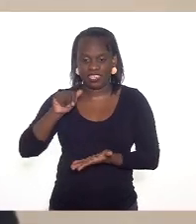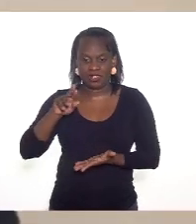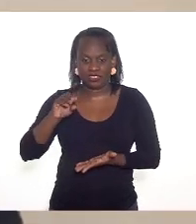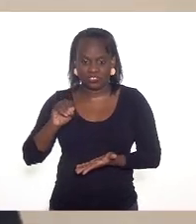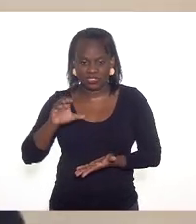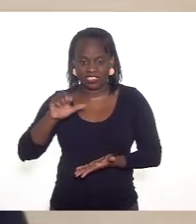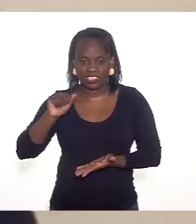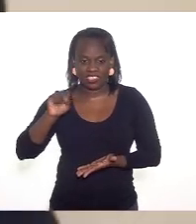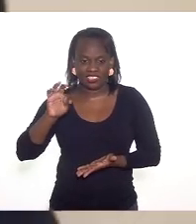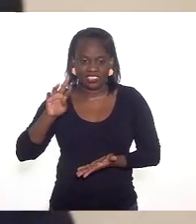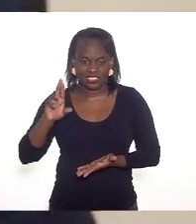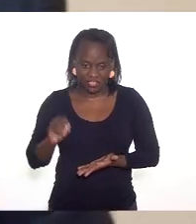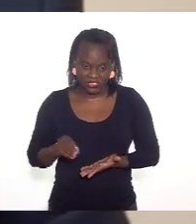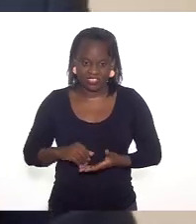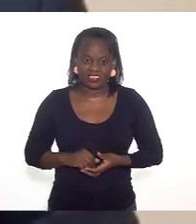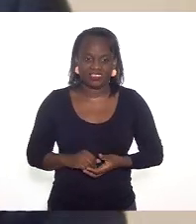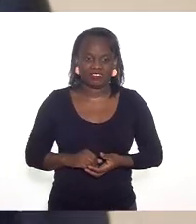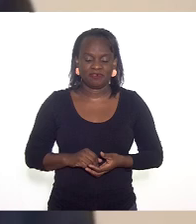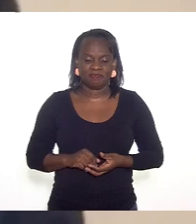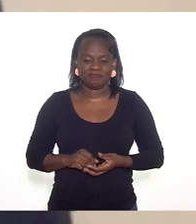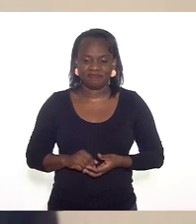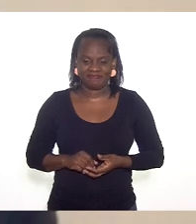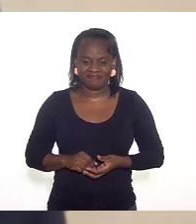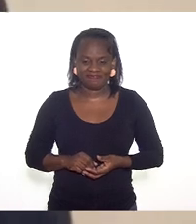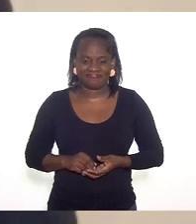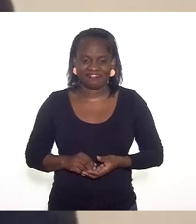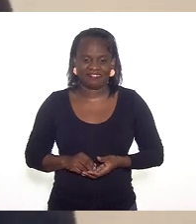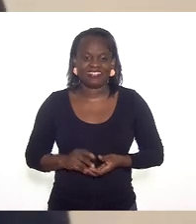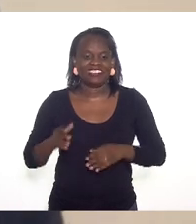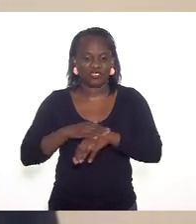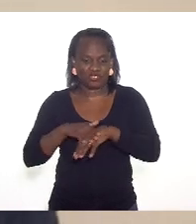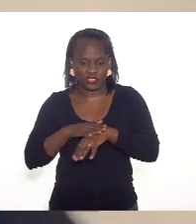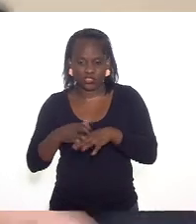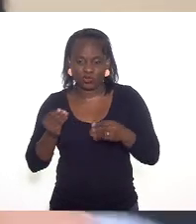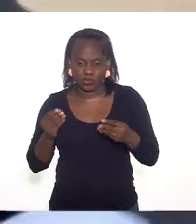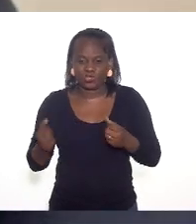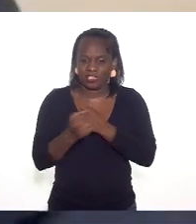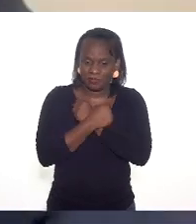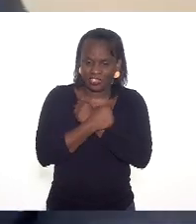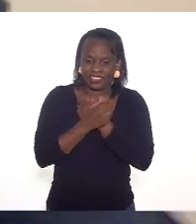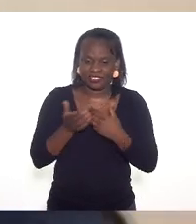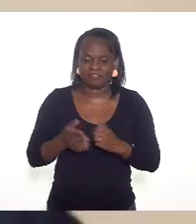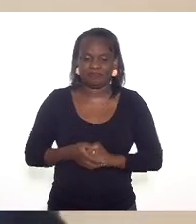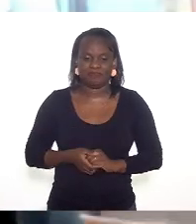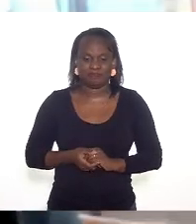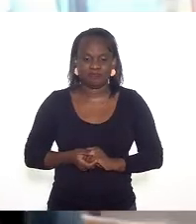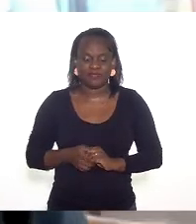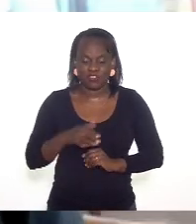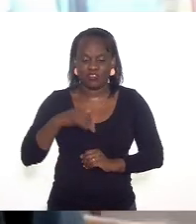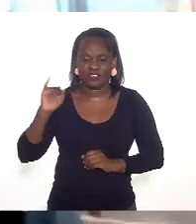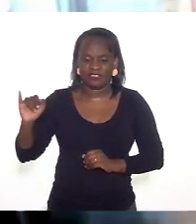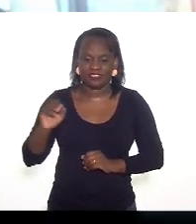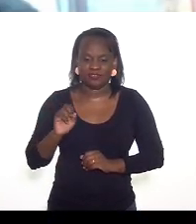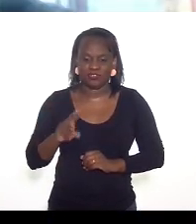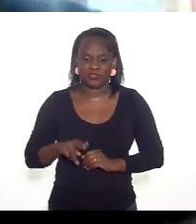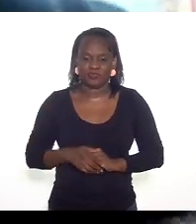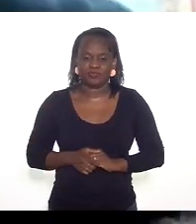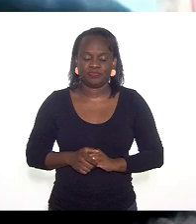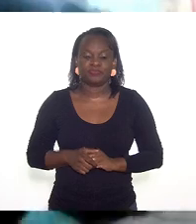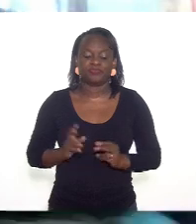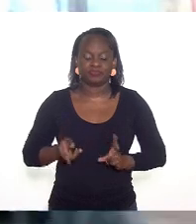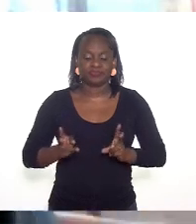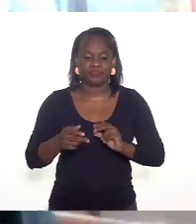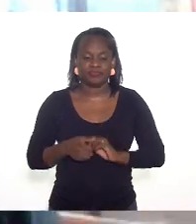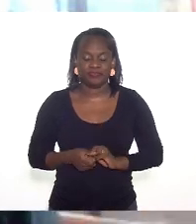Castro. Tá certo. Nós conversamos muito. Um abraço, querido. Foi muito bom. Eu vou falar para ele. Vamos seguir